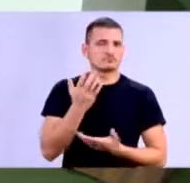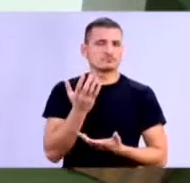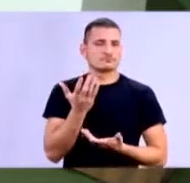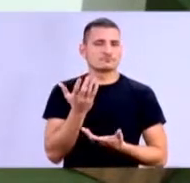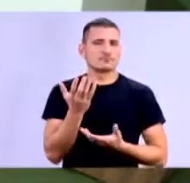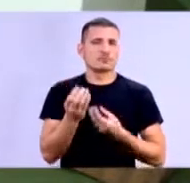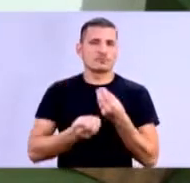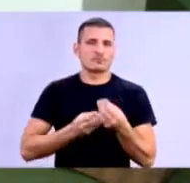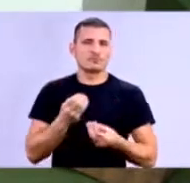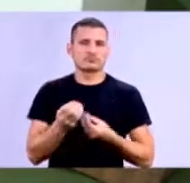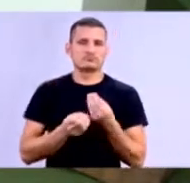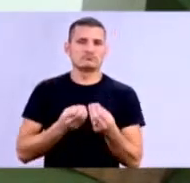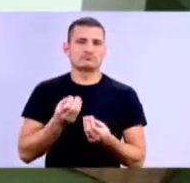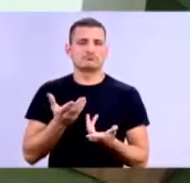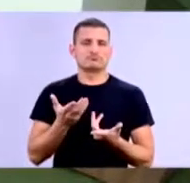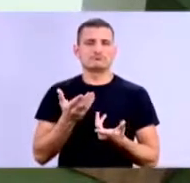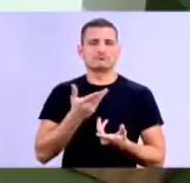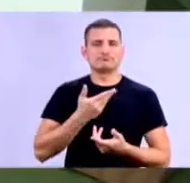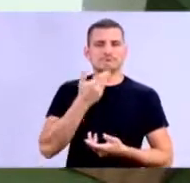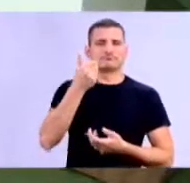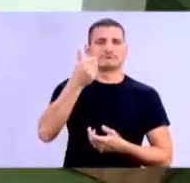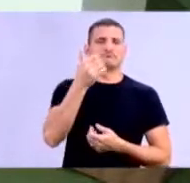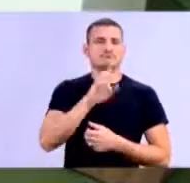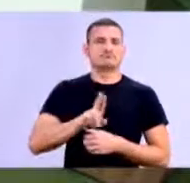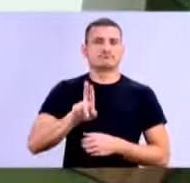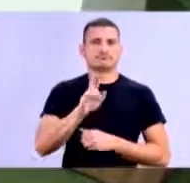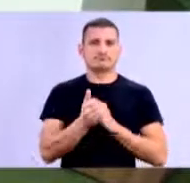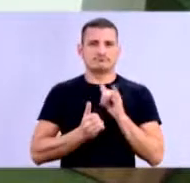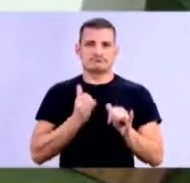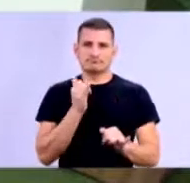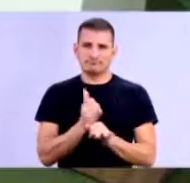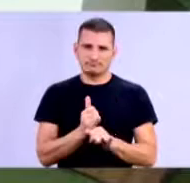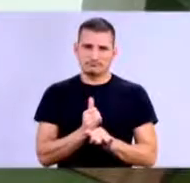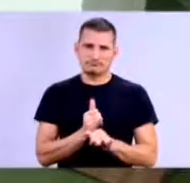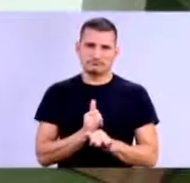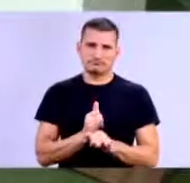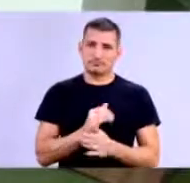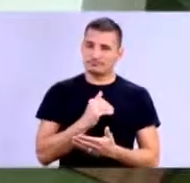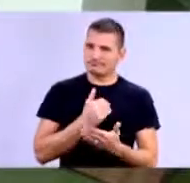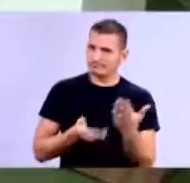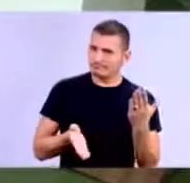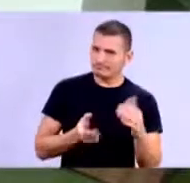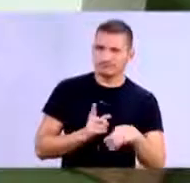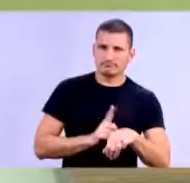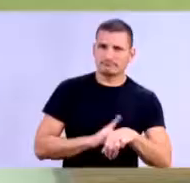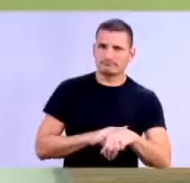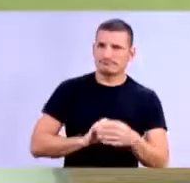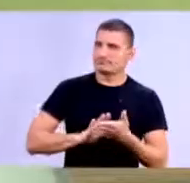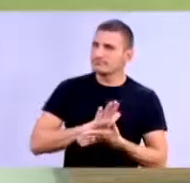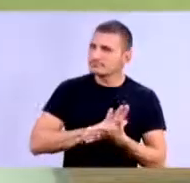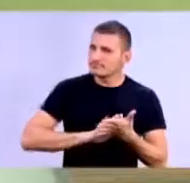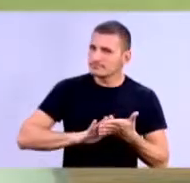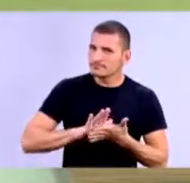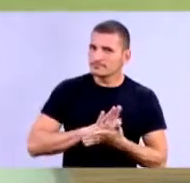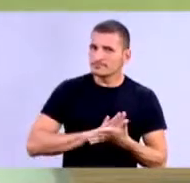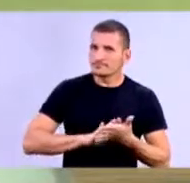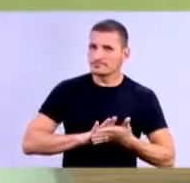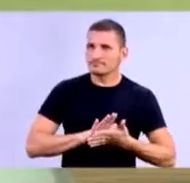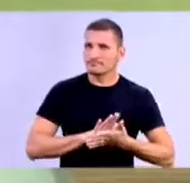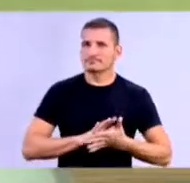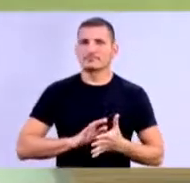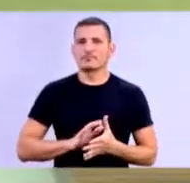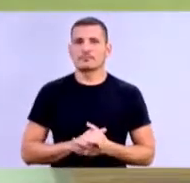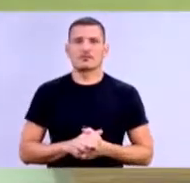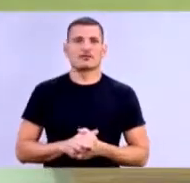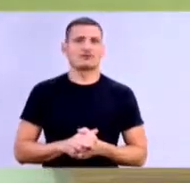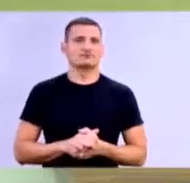melhor forma de utilizar a internet, não é assim? Verdade. Sem perder tempo. Sem perder tempo. E é uma forma também que nós temos